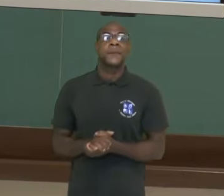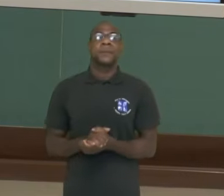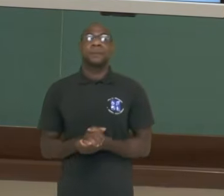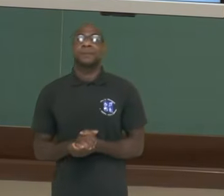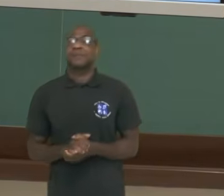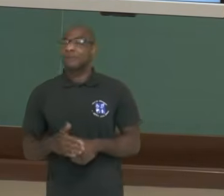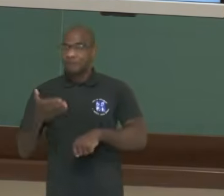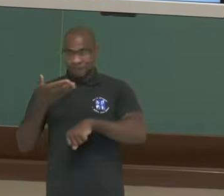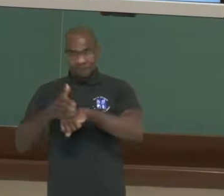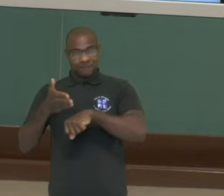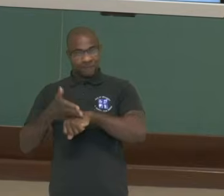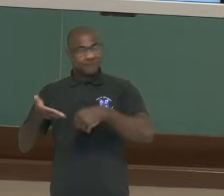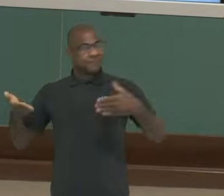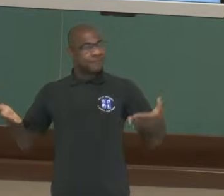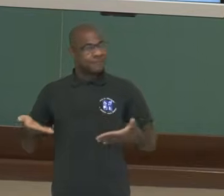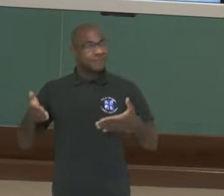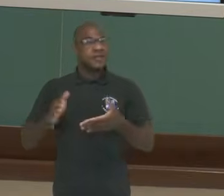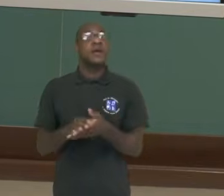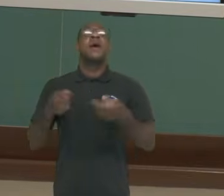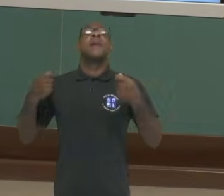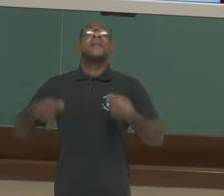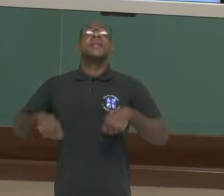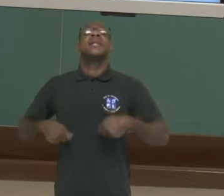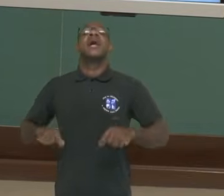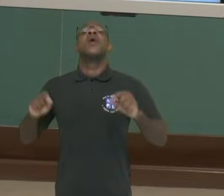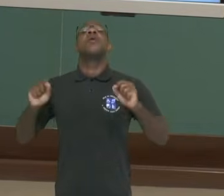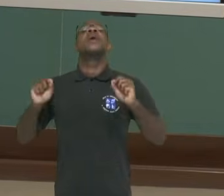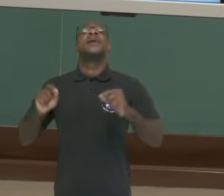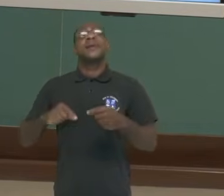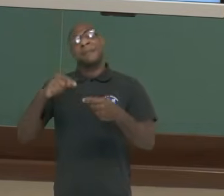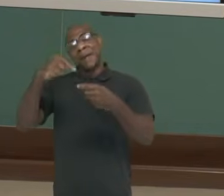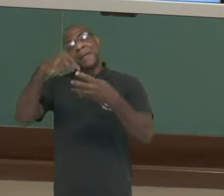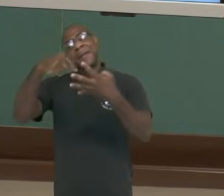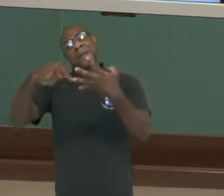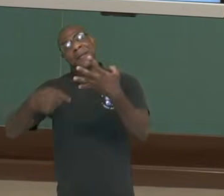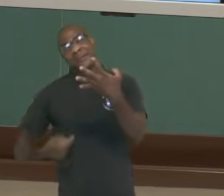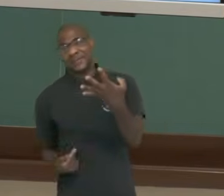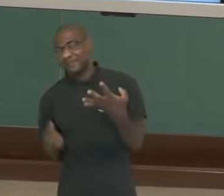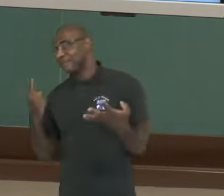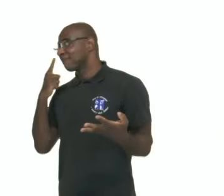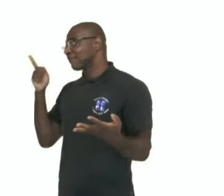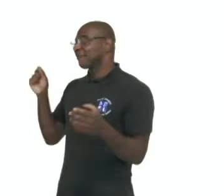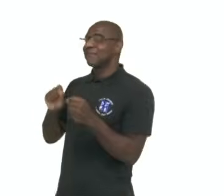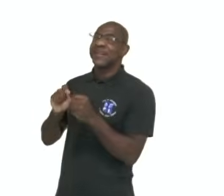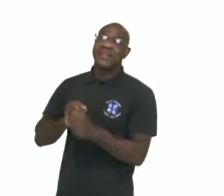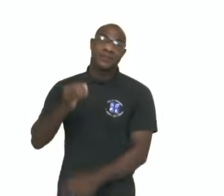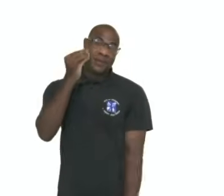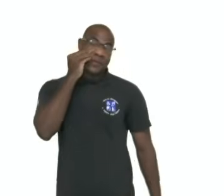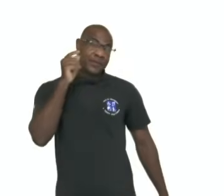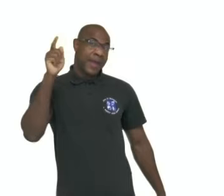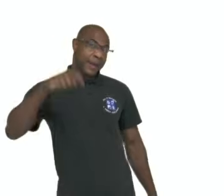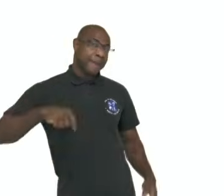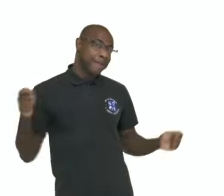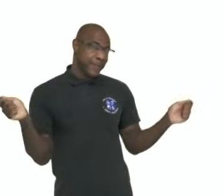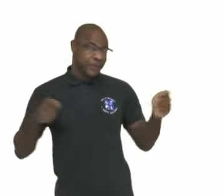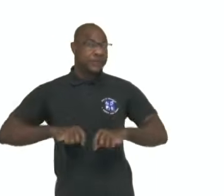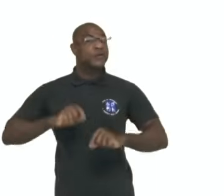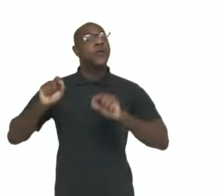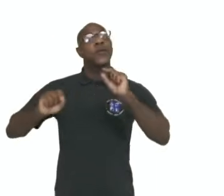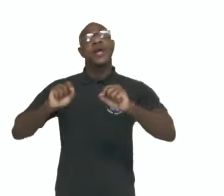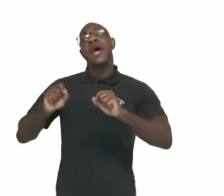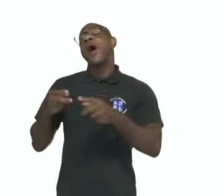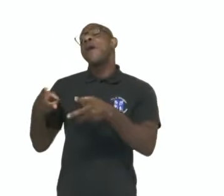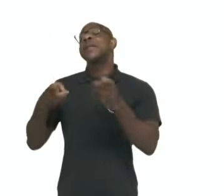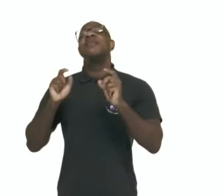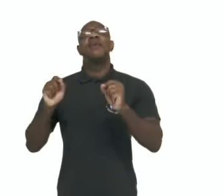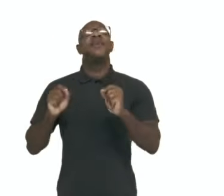na massa. E nós vamos precisar do quê? Muito bem, então vamos fazer esse experimento onde é possível a gente